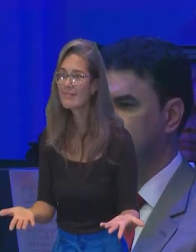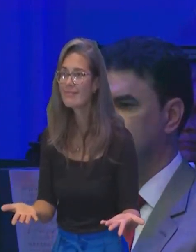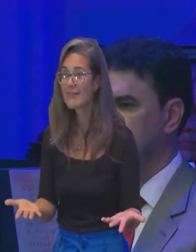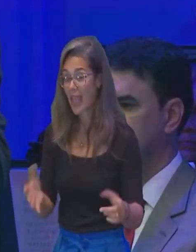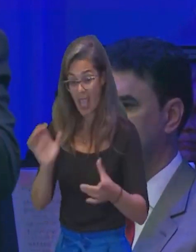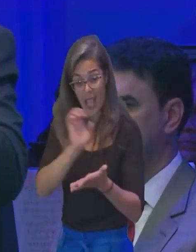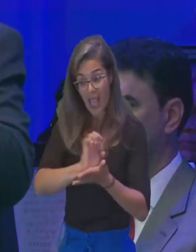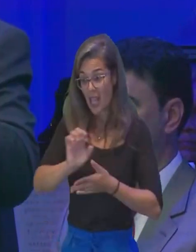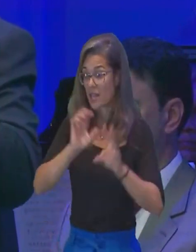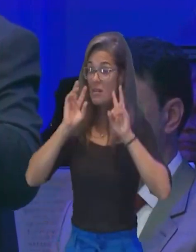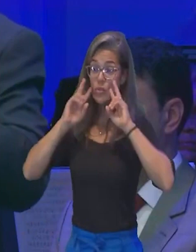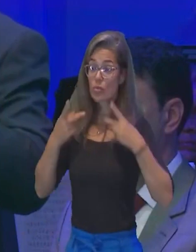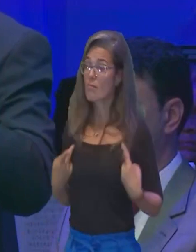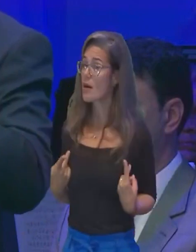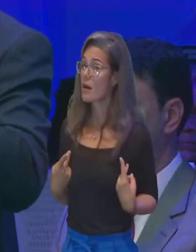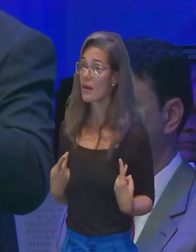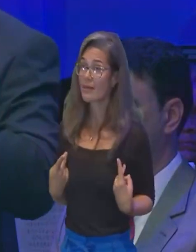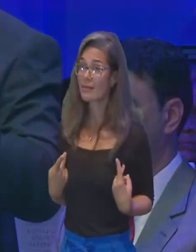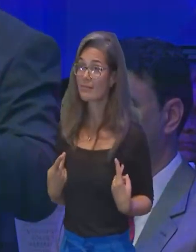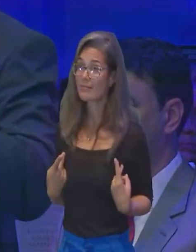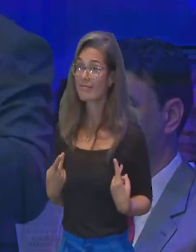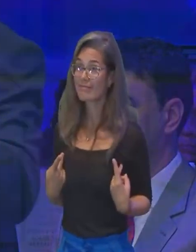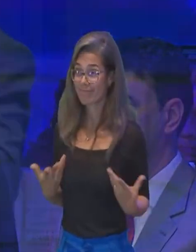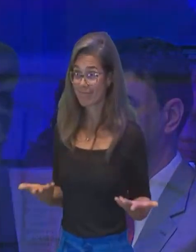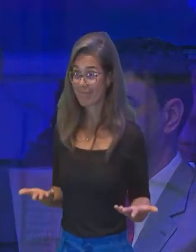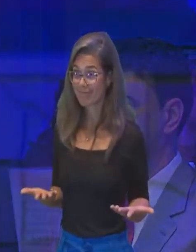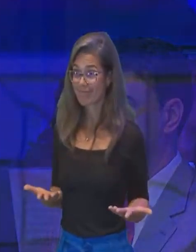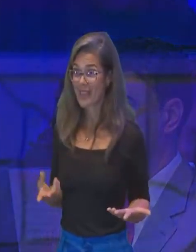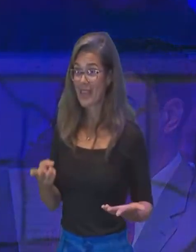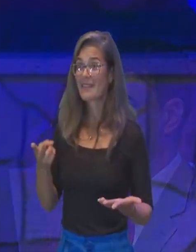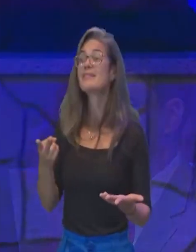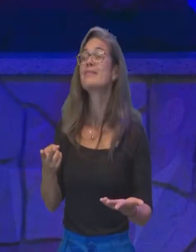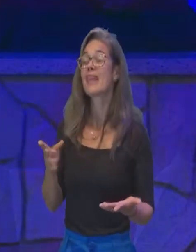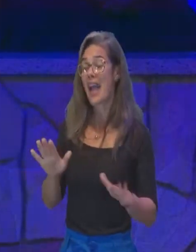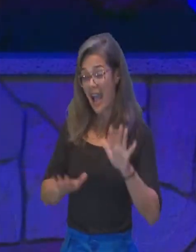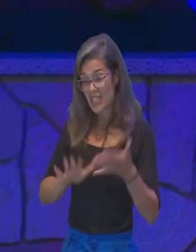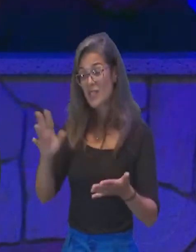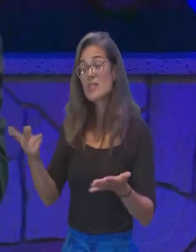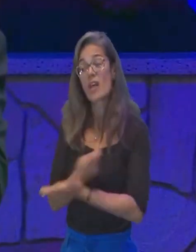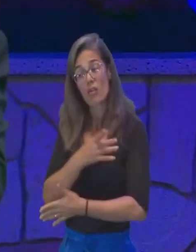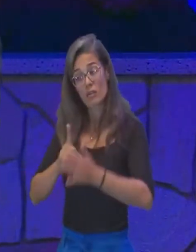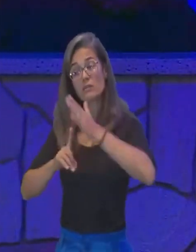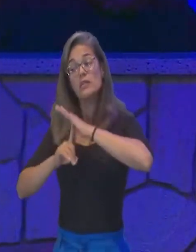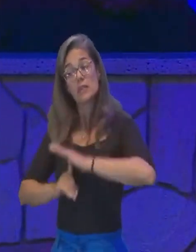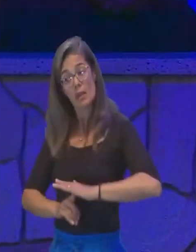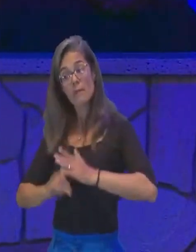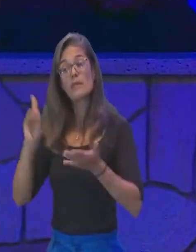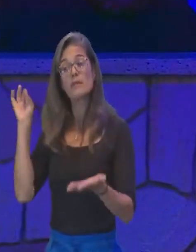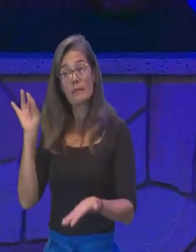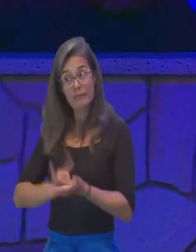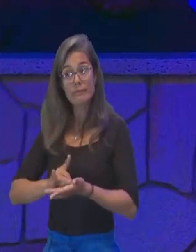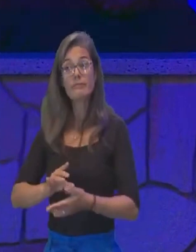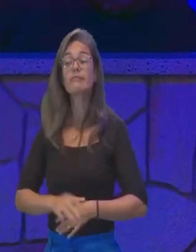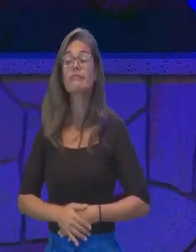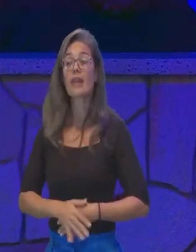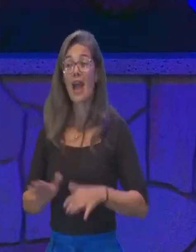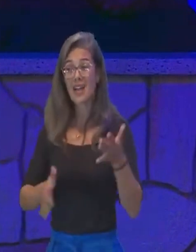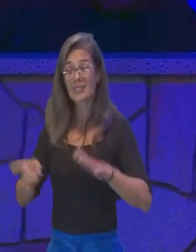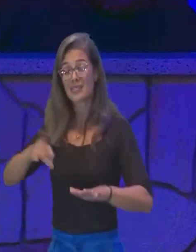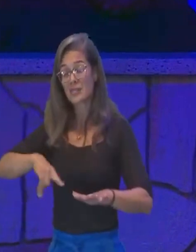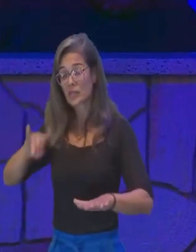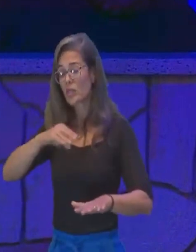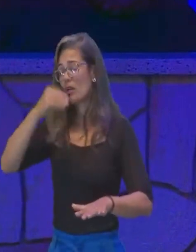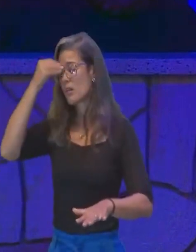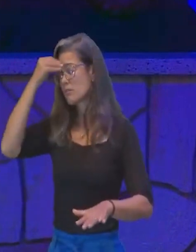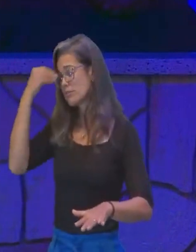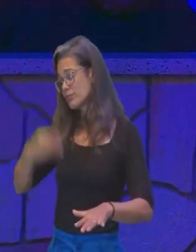Por mais espiritual que nós sejamos, há momentos em que a depressão chega sim, há momentos que o desânimo bate sim, há momentos